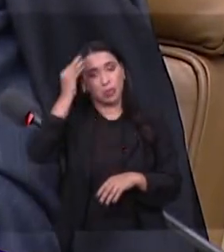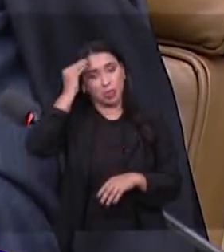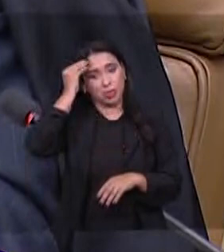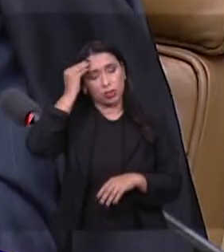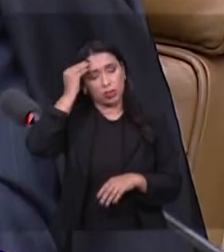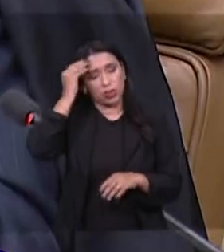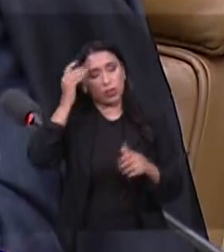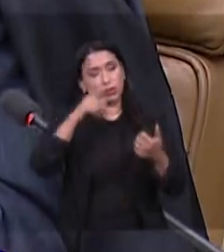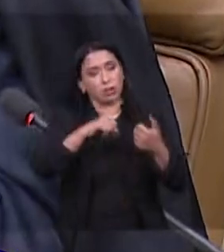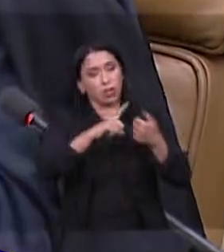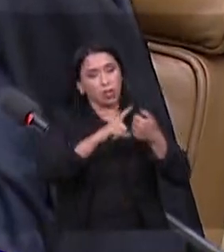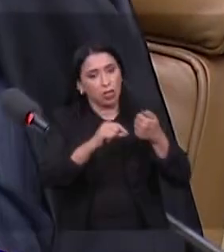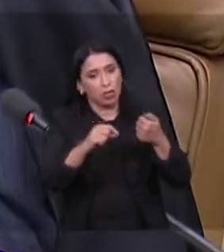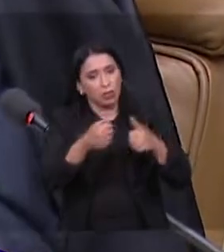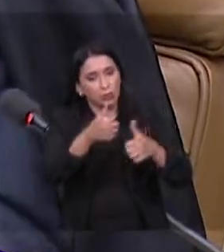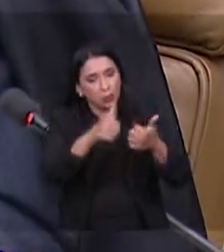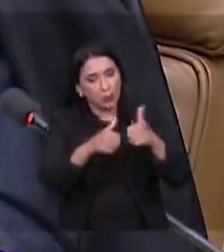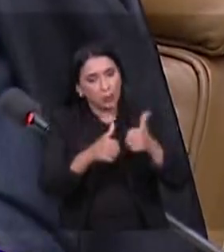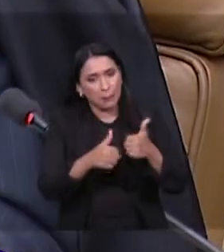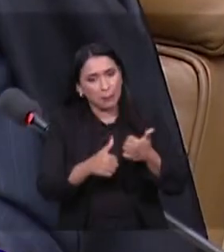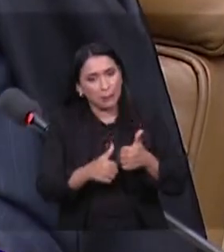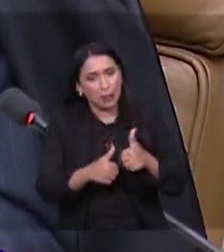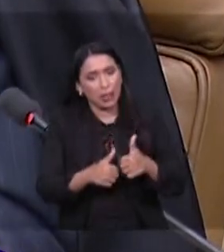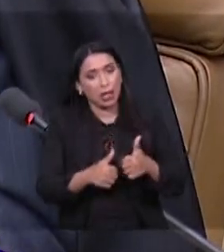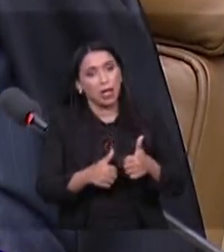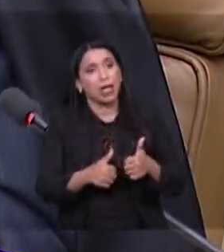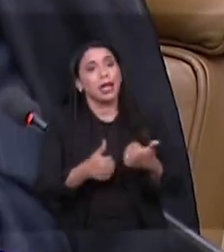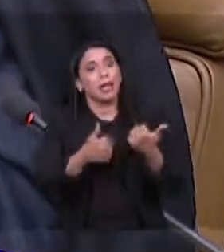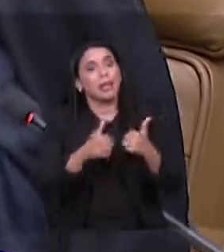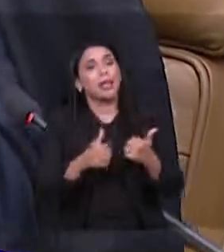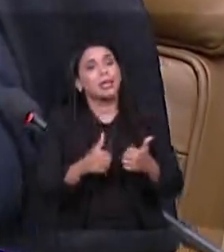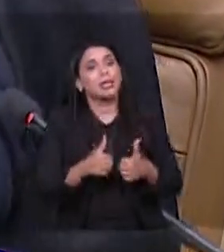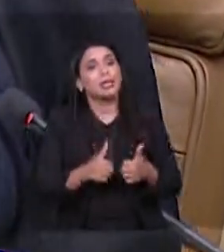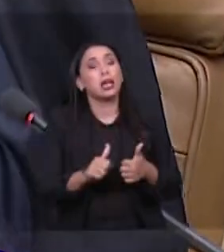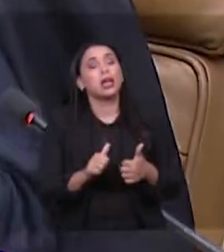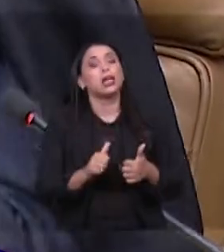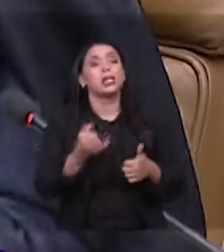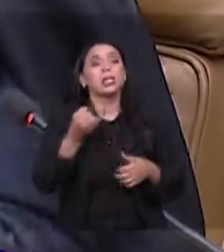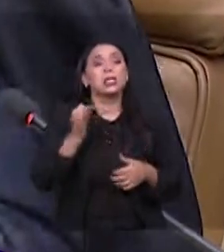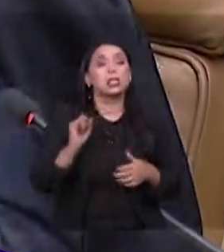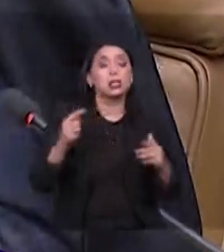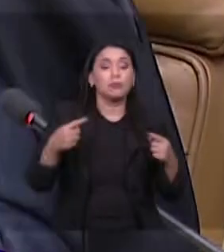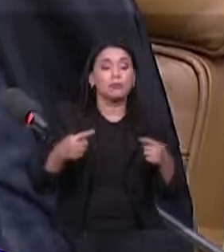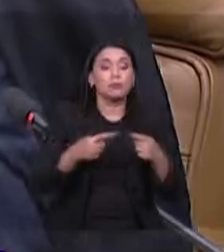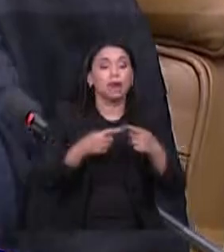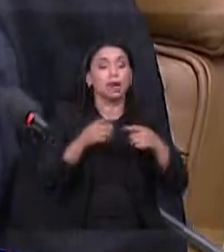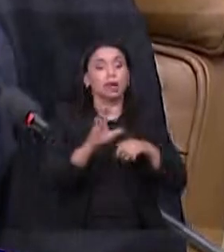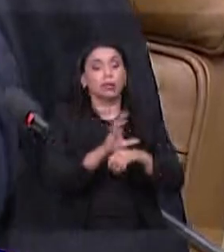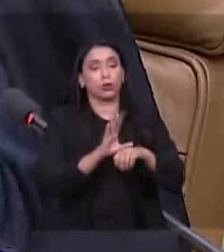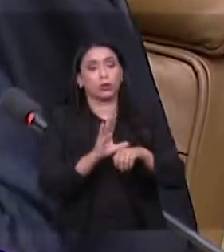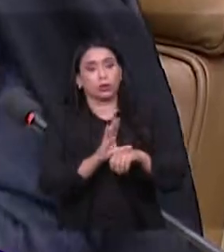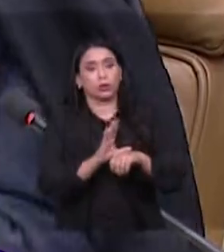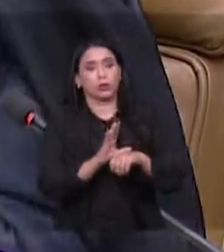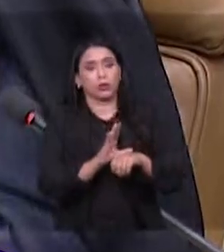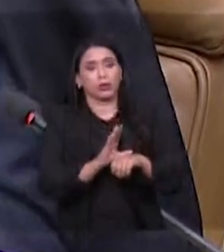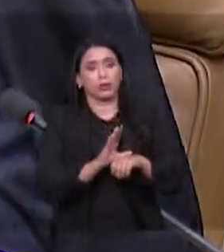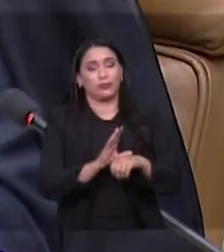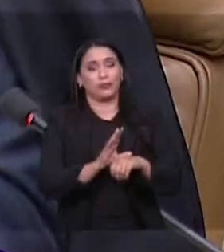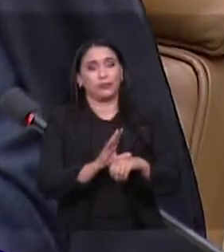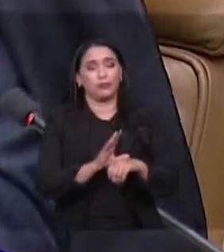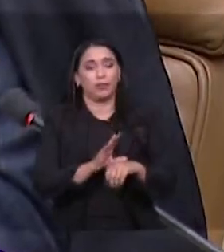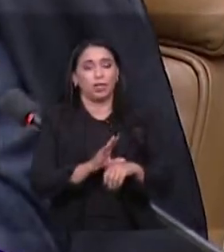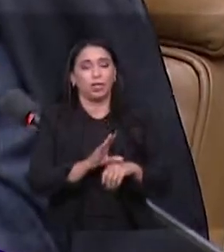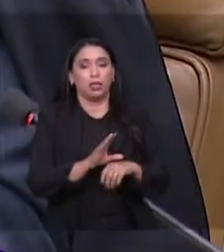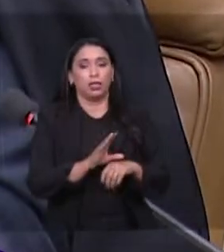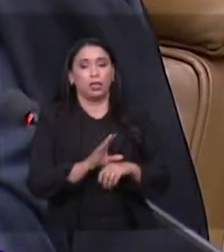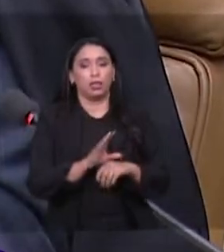dos dispositivos é um exame de filtragem constitucional. E, obviamente, a nenhum de nós